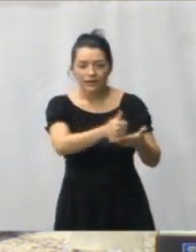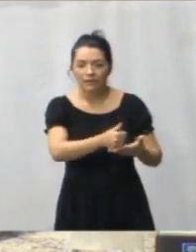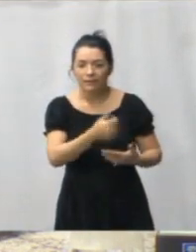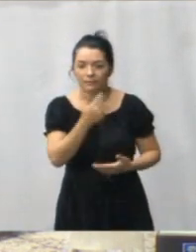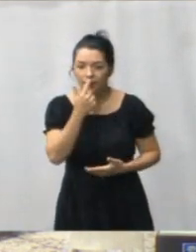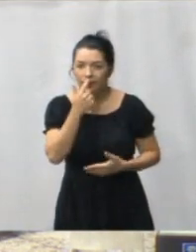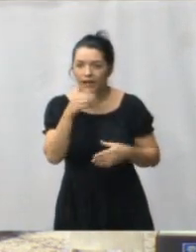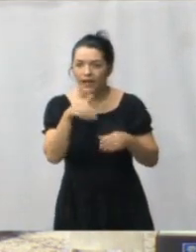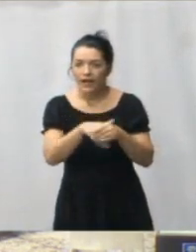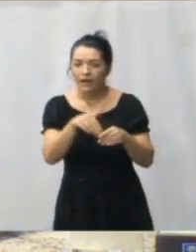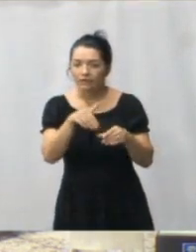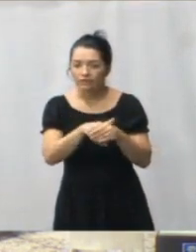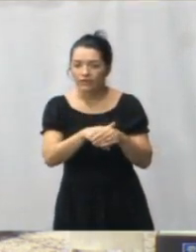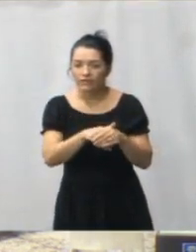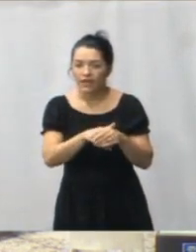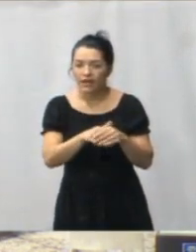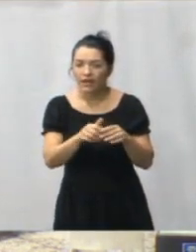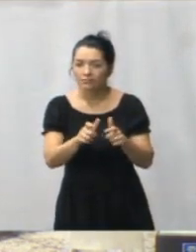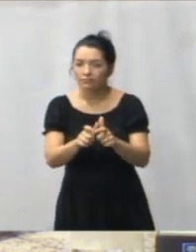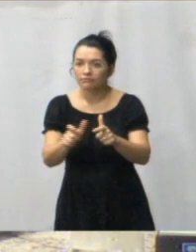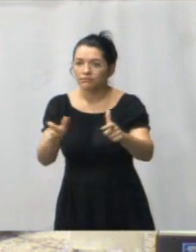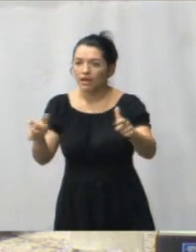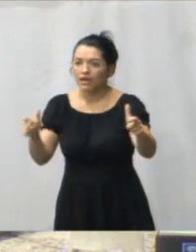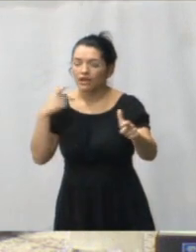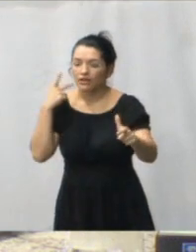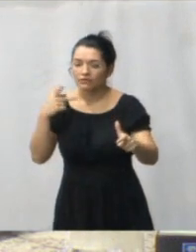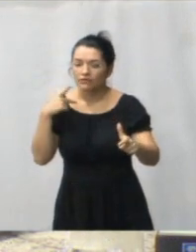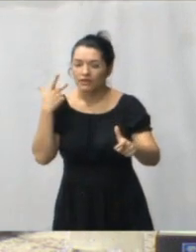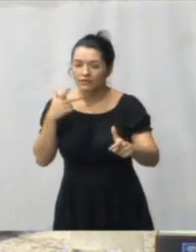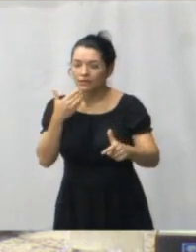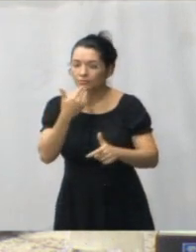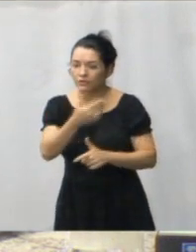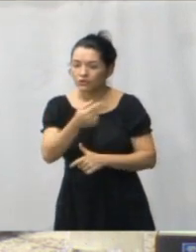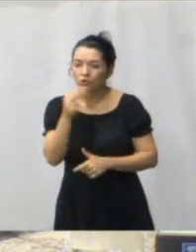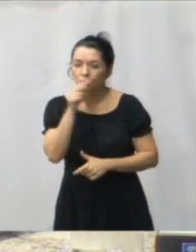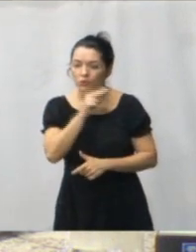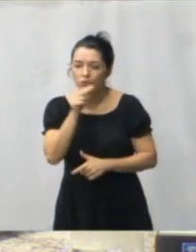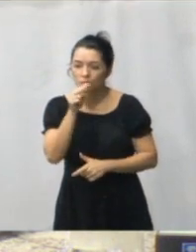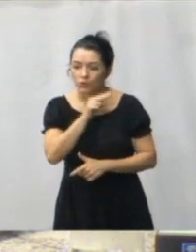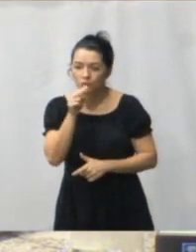vereadores, a gente passa a transformar em urgentíssimo, ok?